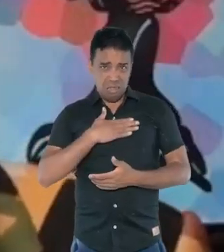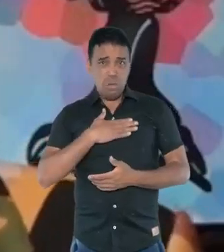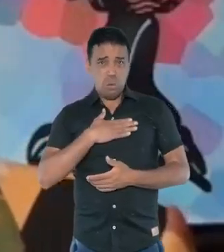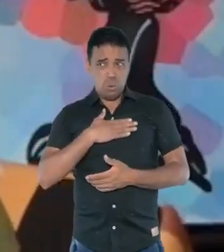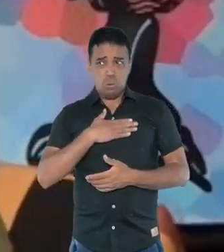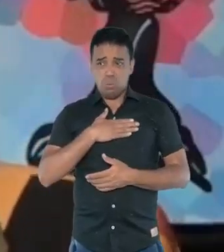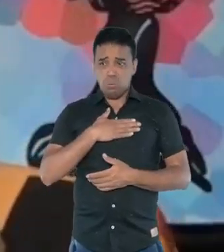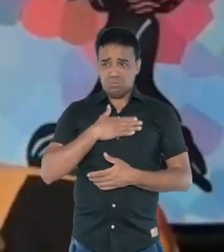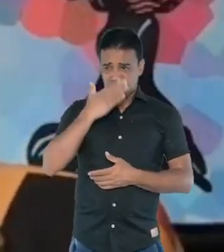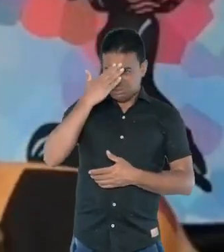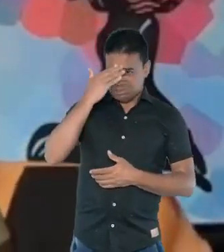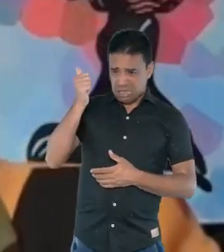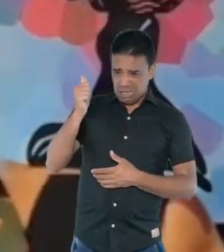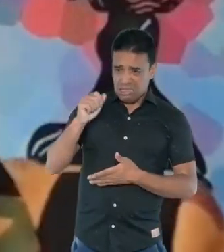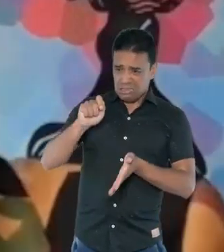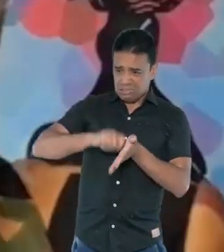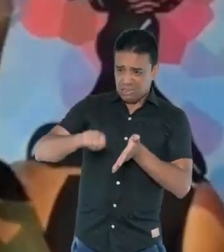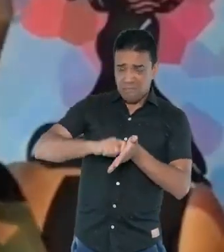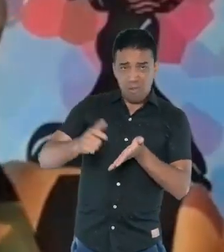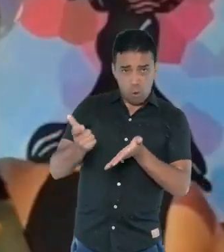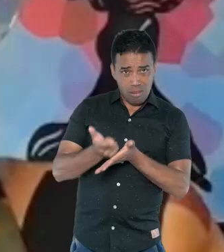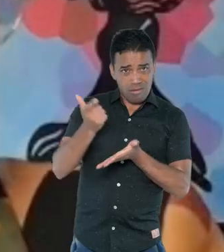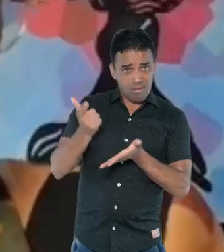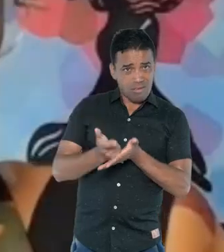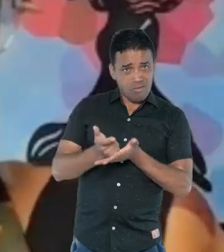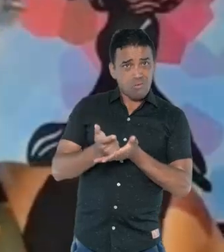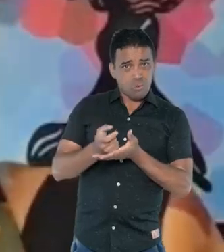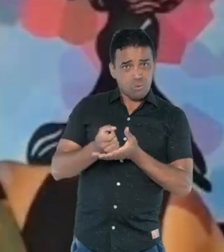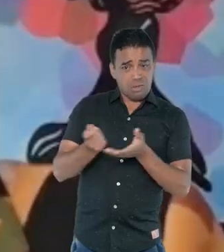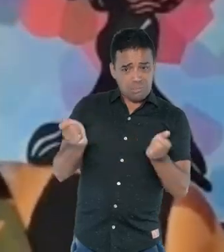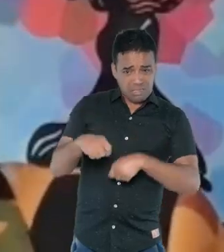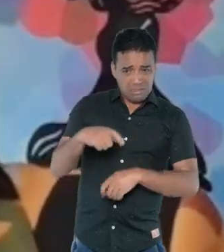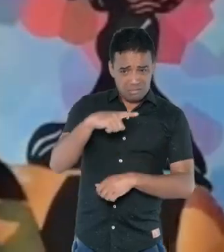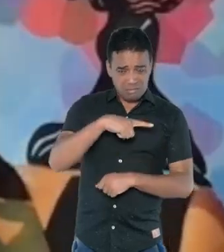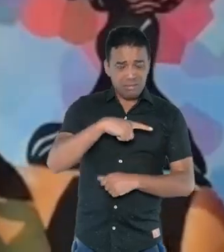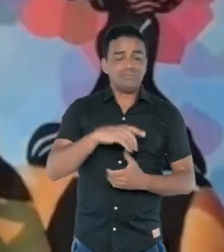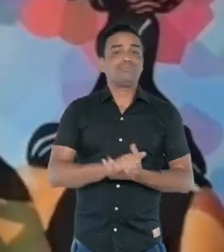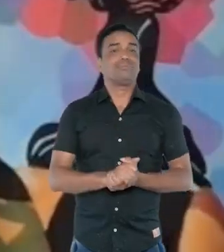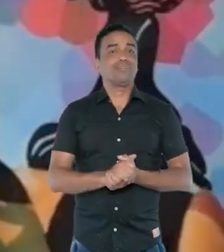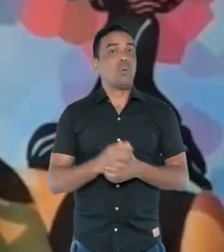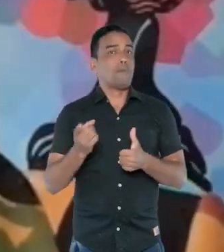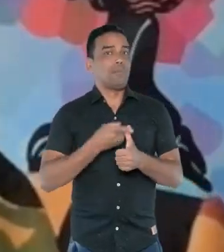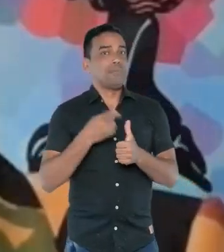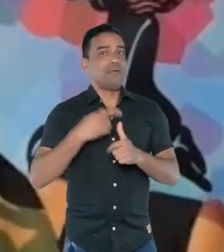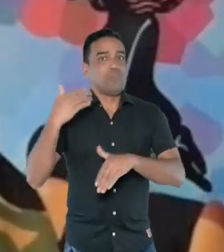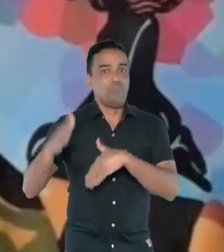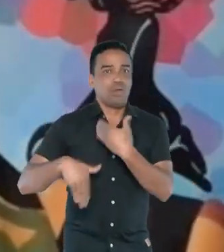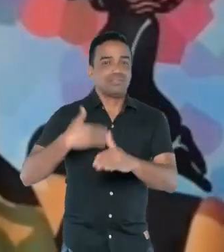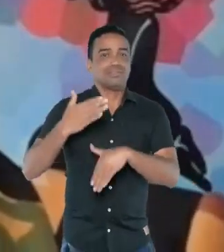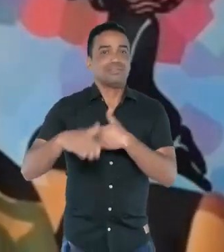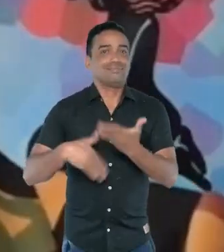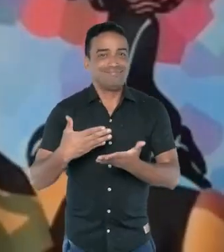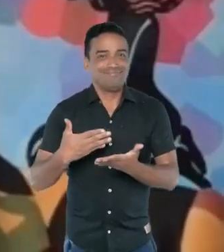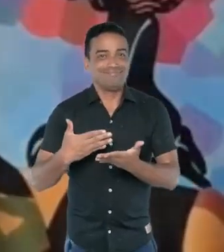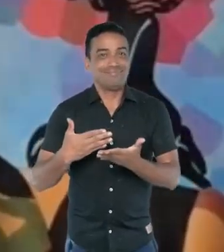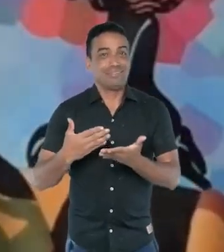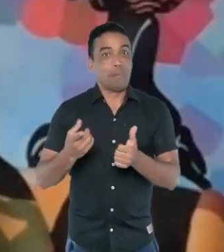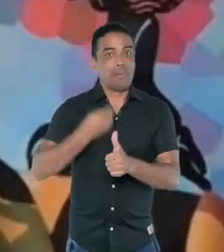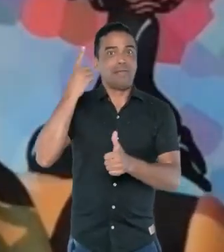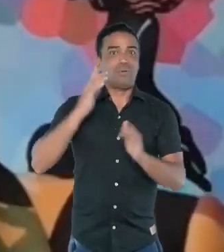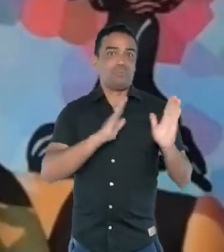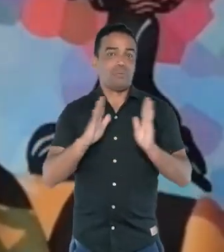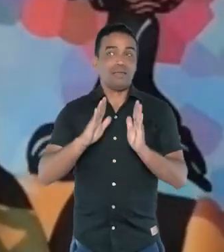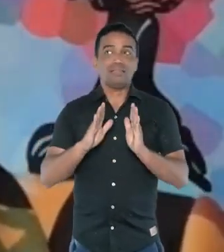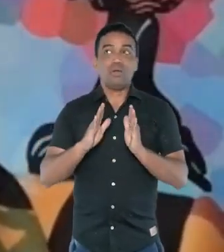para escrever um livro? E esse foi o primeiro processo. E esse primeiro processo, ele